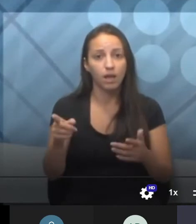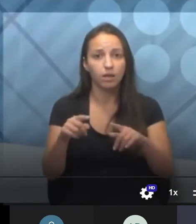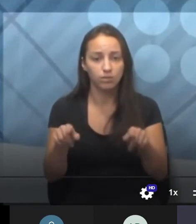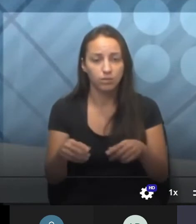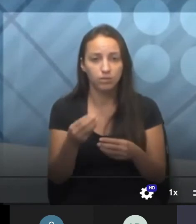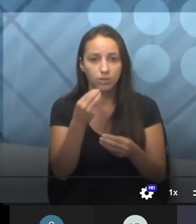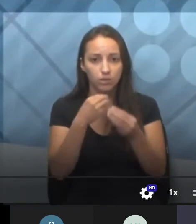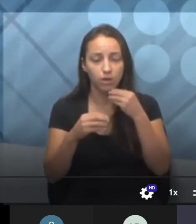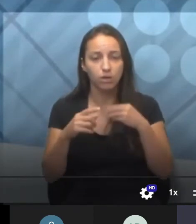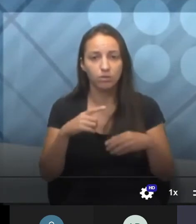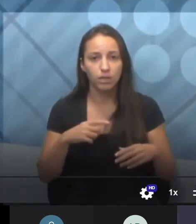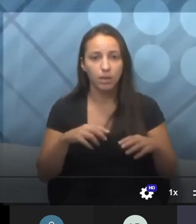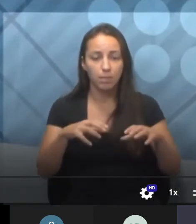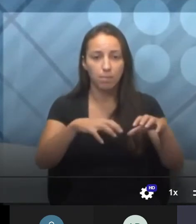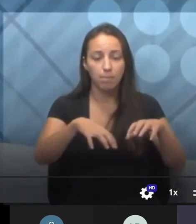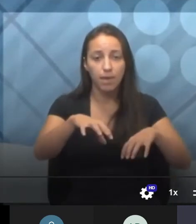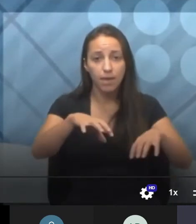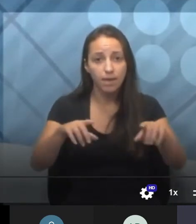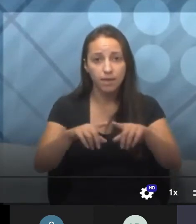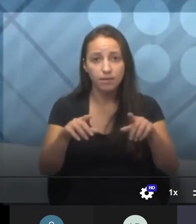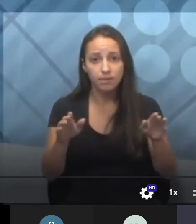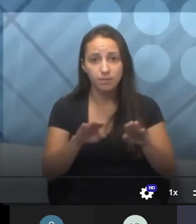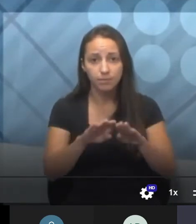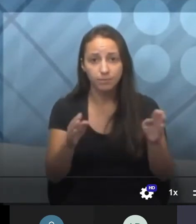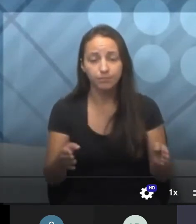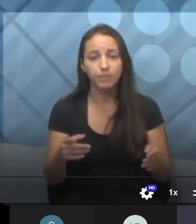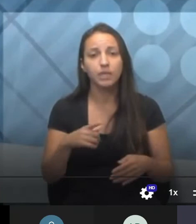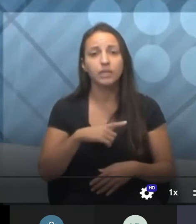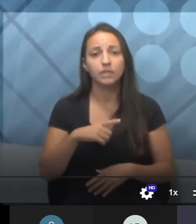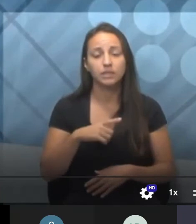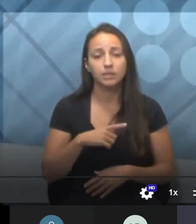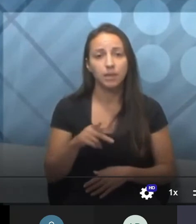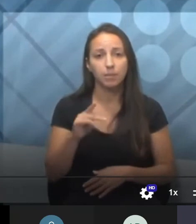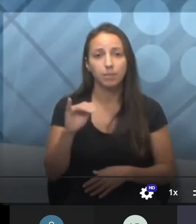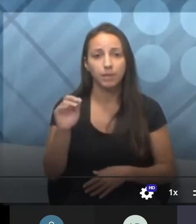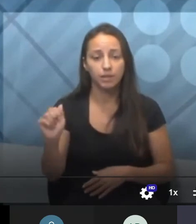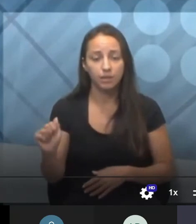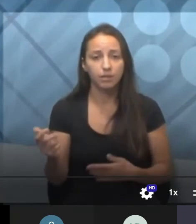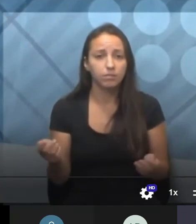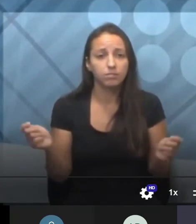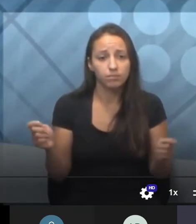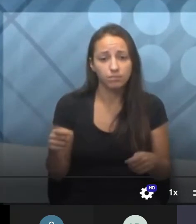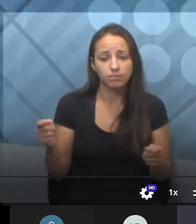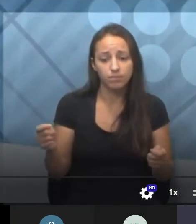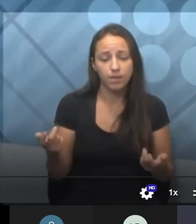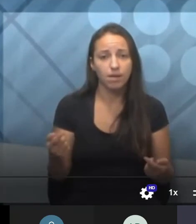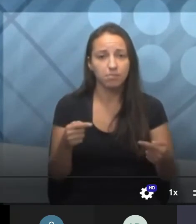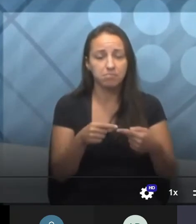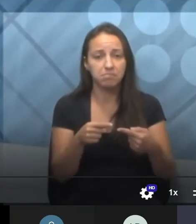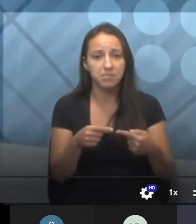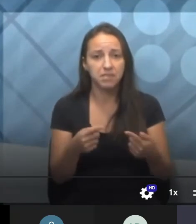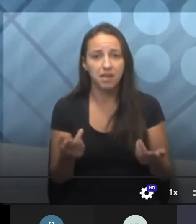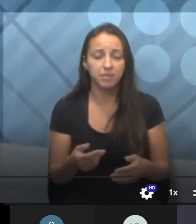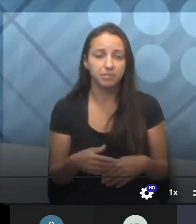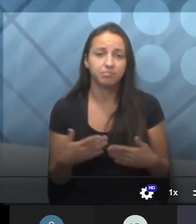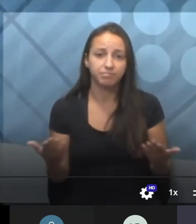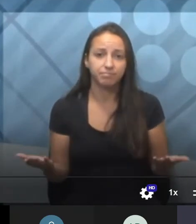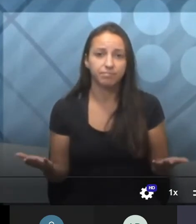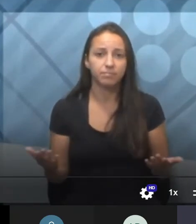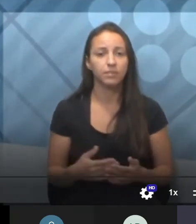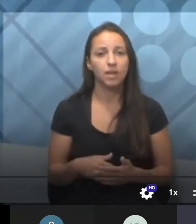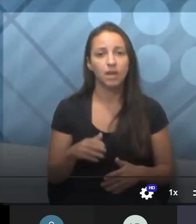mesas, então um ambiente bem apropriado, é bem ventilado, né? Então, vai ser bem apropriado para fazer um trabalho artístico. Então, por que não?